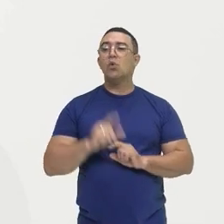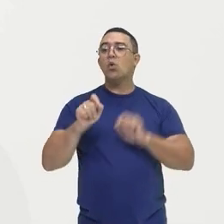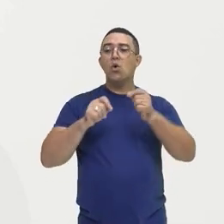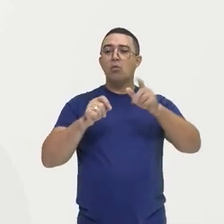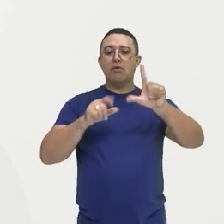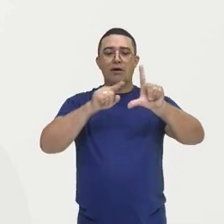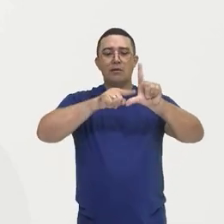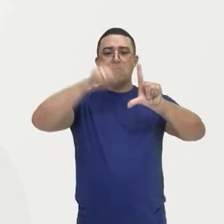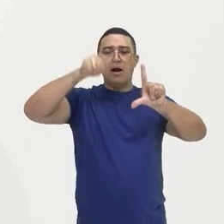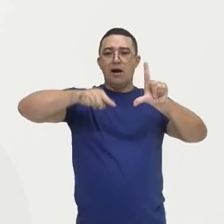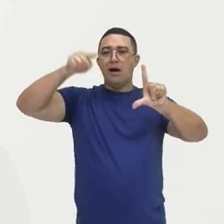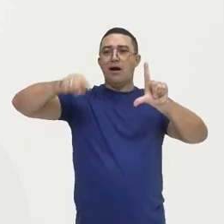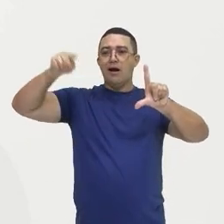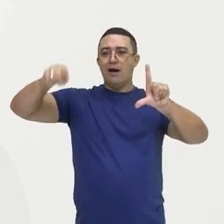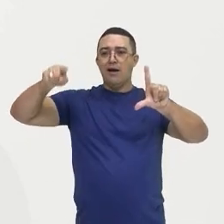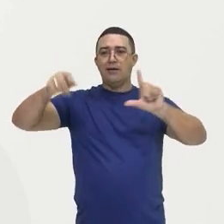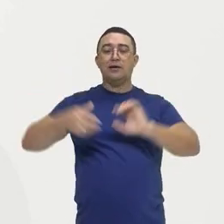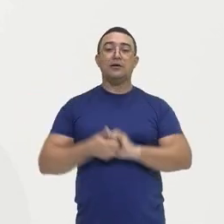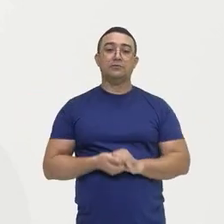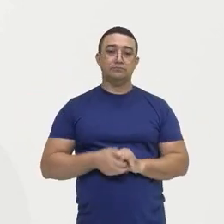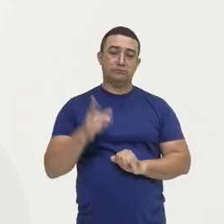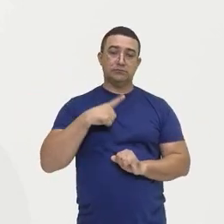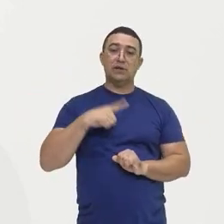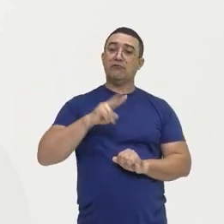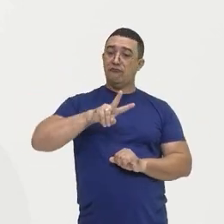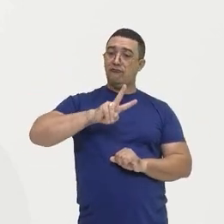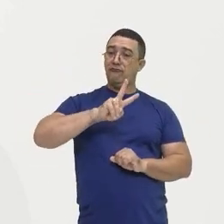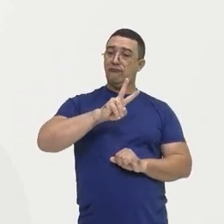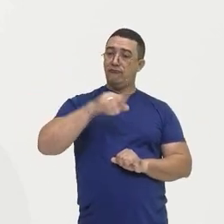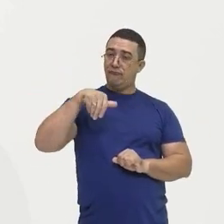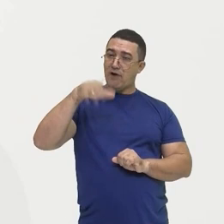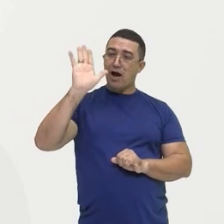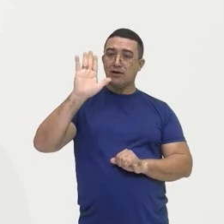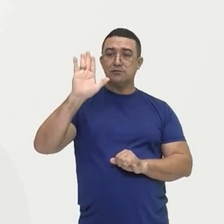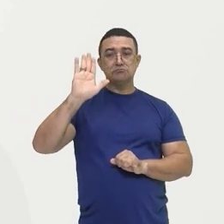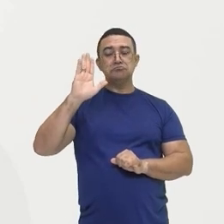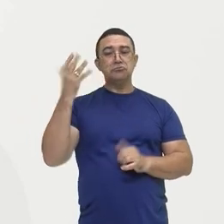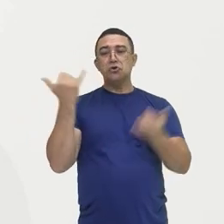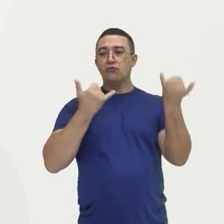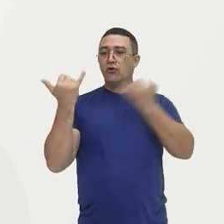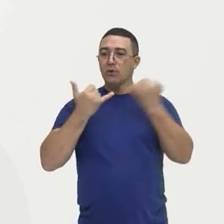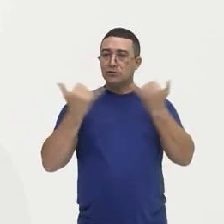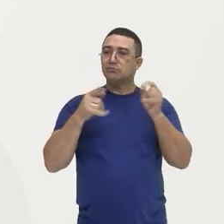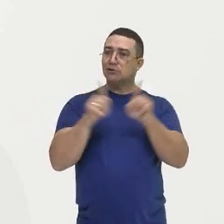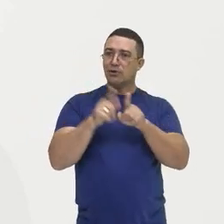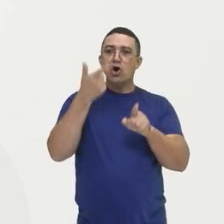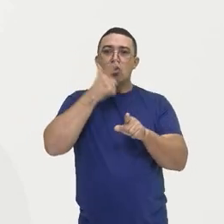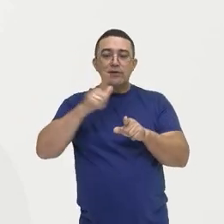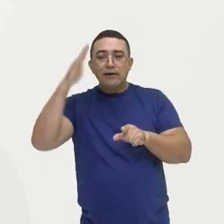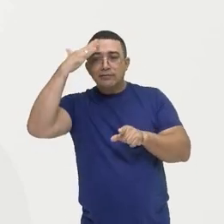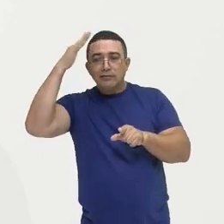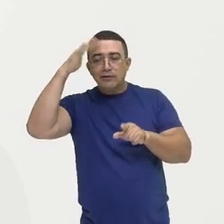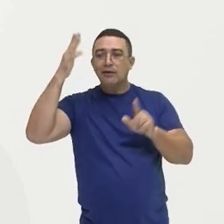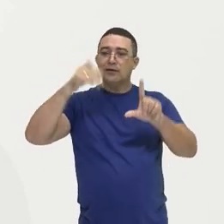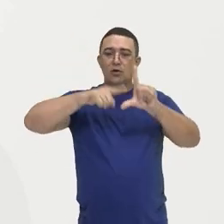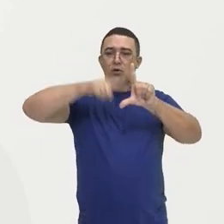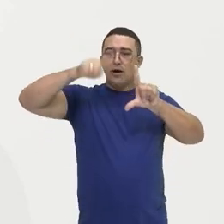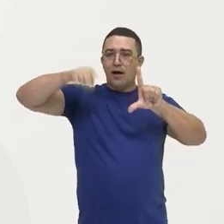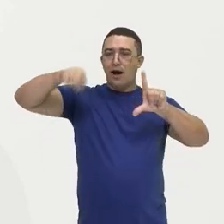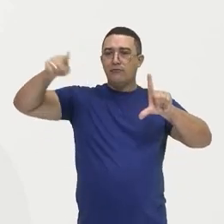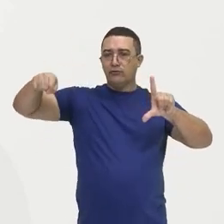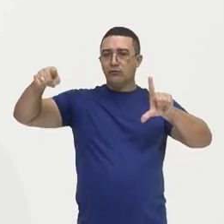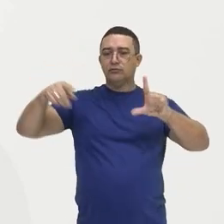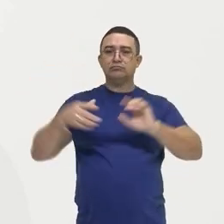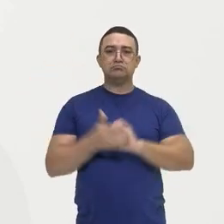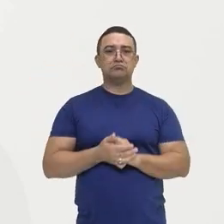dos mapinhas, né? Eu posso obter diversas informações também, gente, na leitura de gráficos. E um gráfico, ele também pode